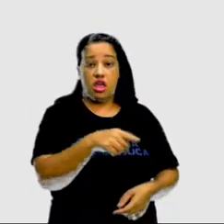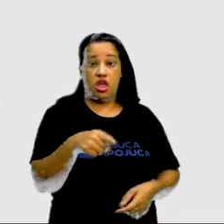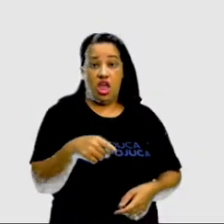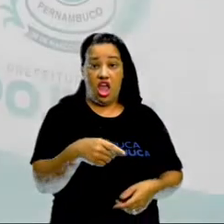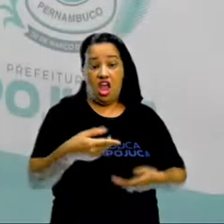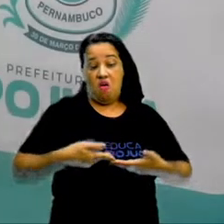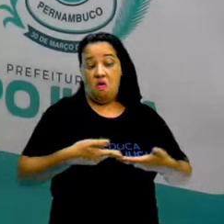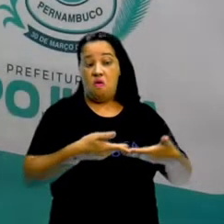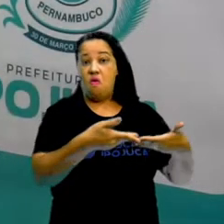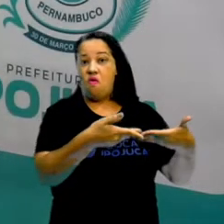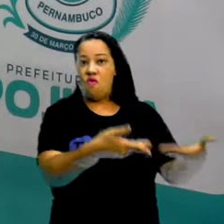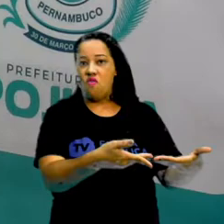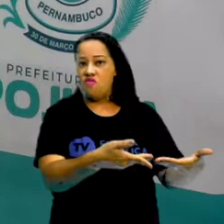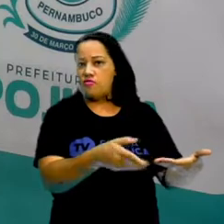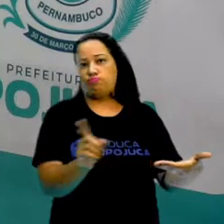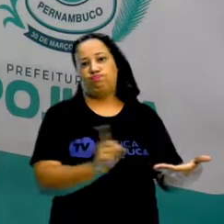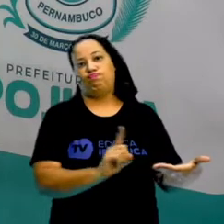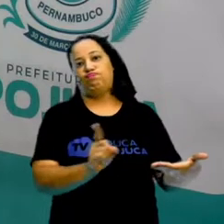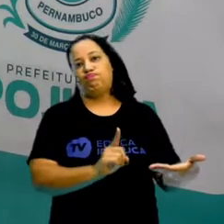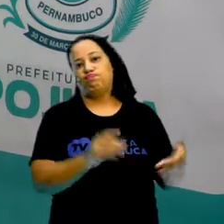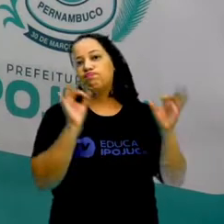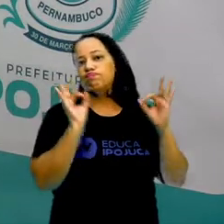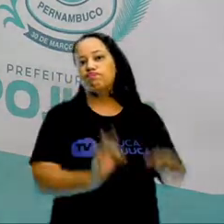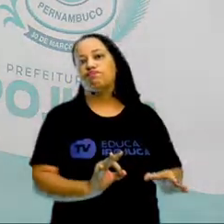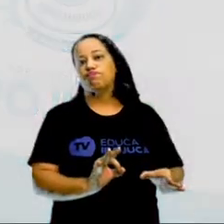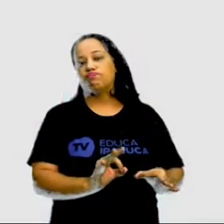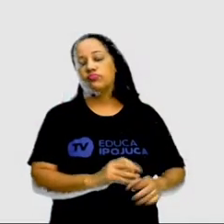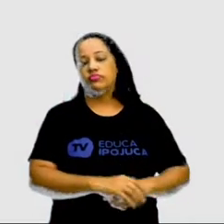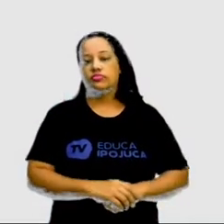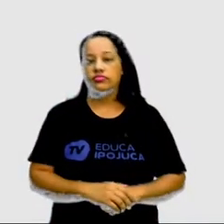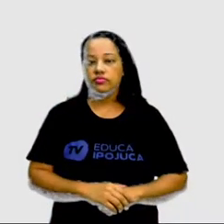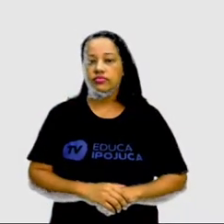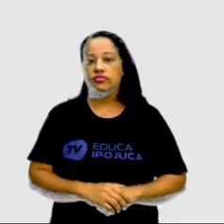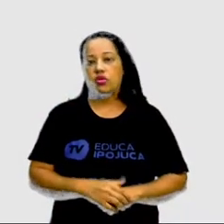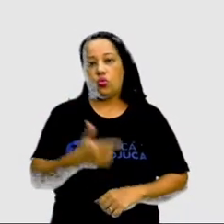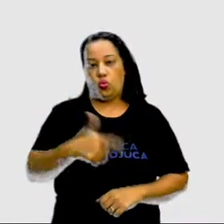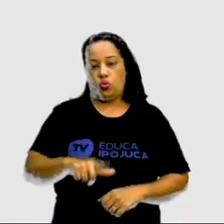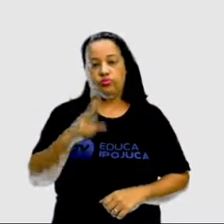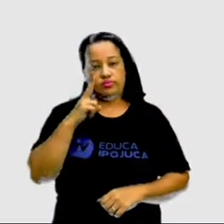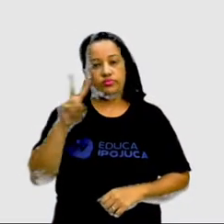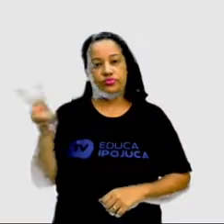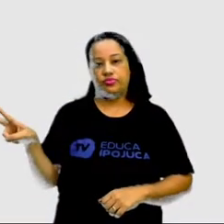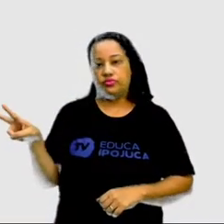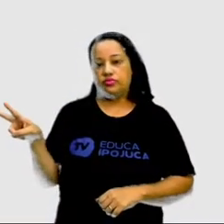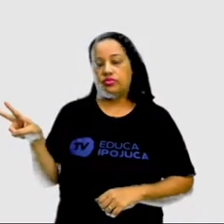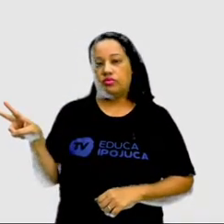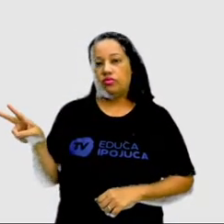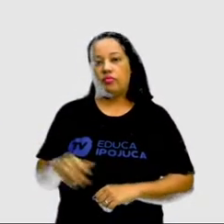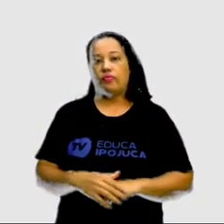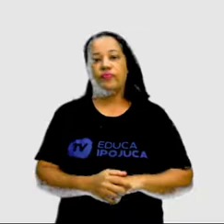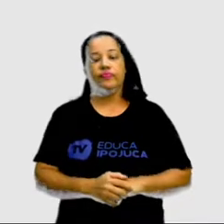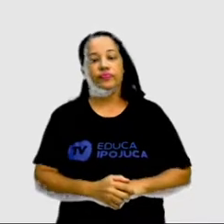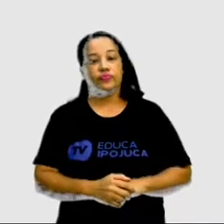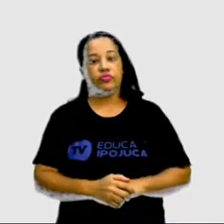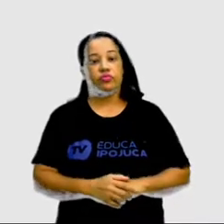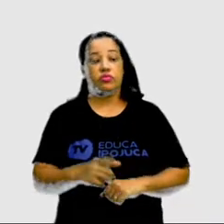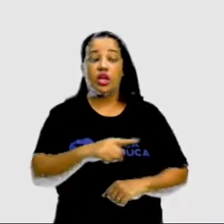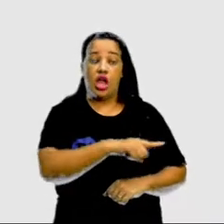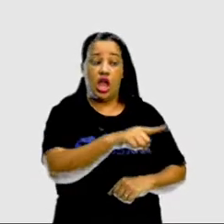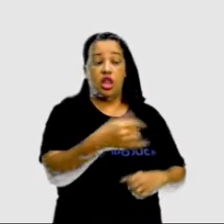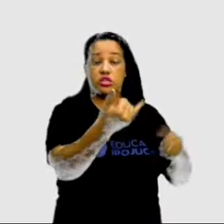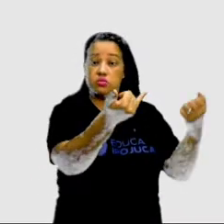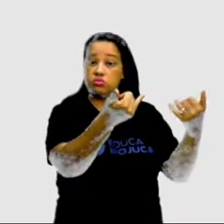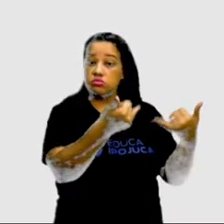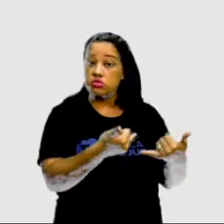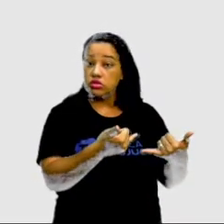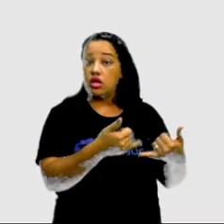nos convidar. Ele não irá nos convidar. They said they are going to arrive late. Eles